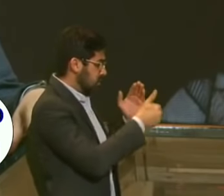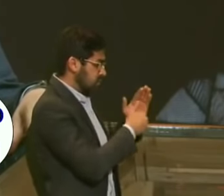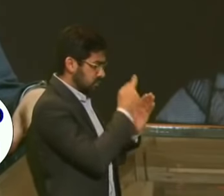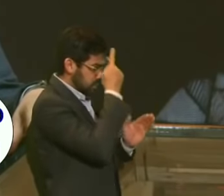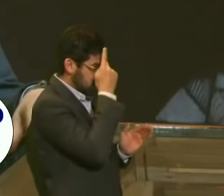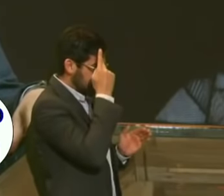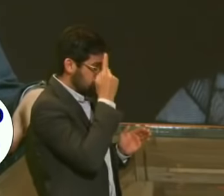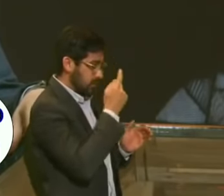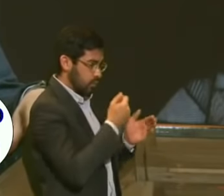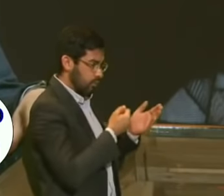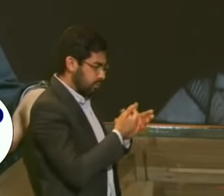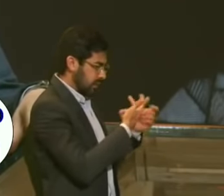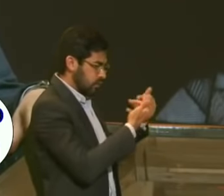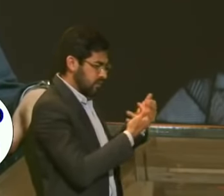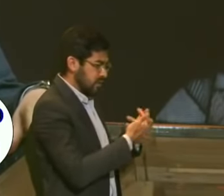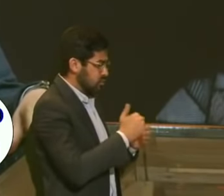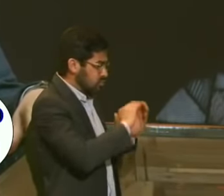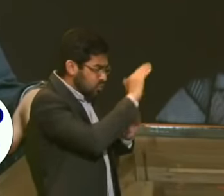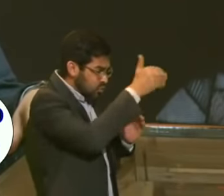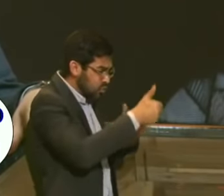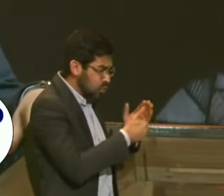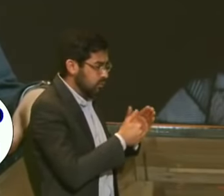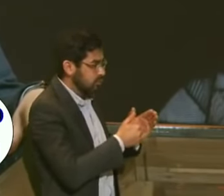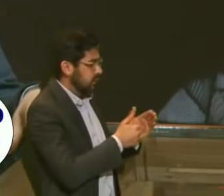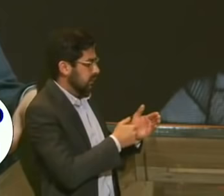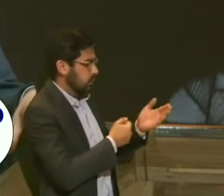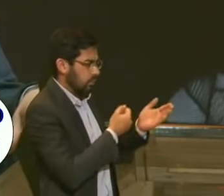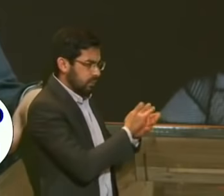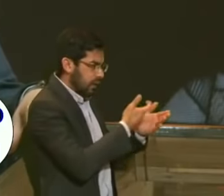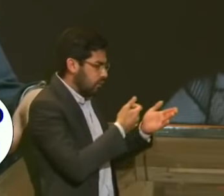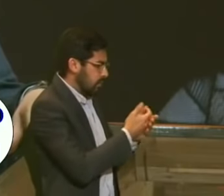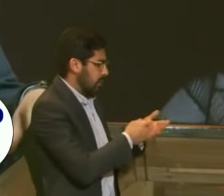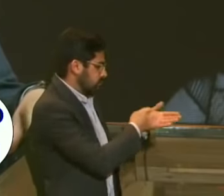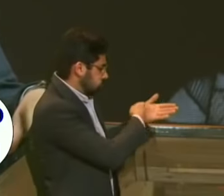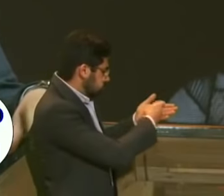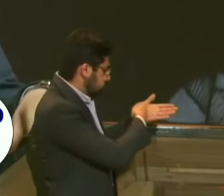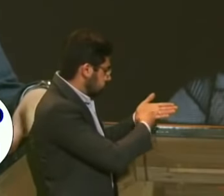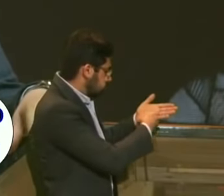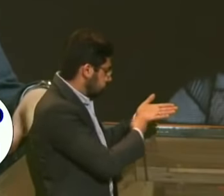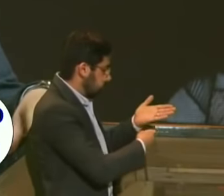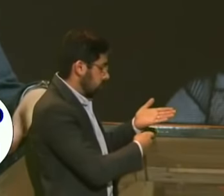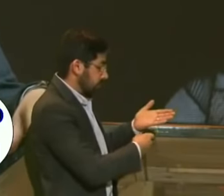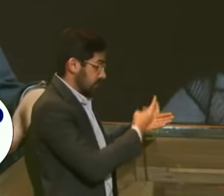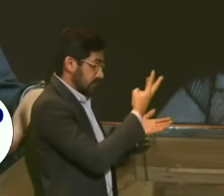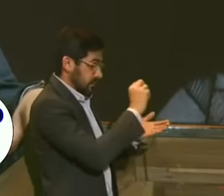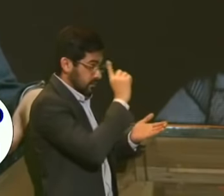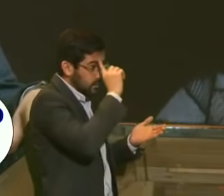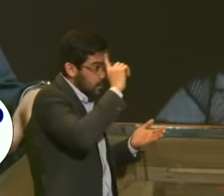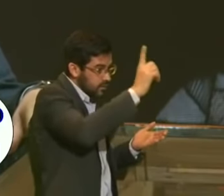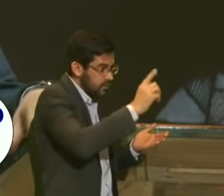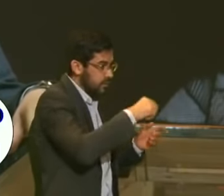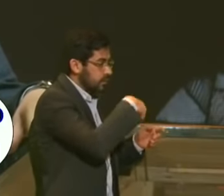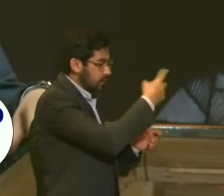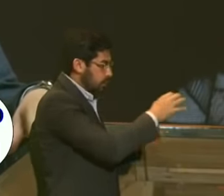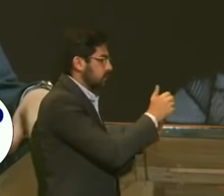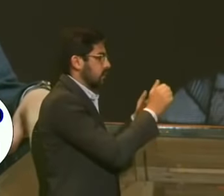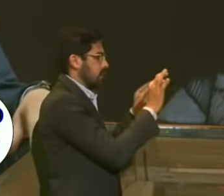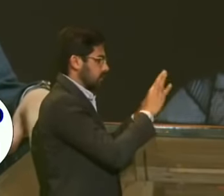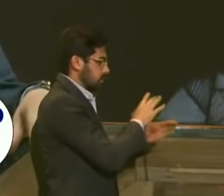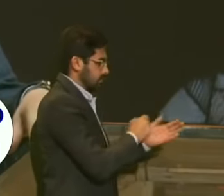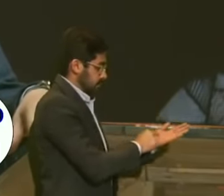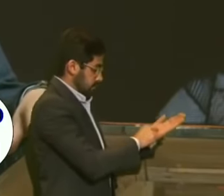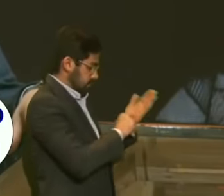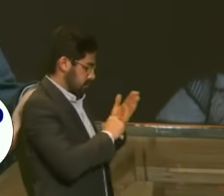um centavo vai anotar tudo naquele caderno durante 30 dias, e depois você vai mostrar esse caderno para